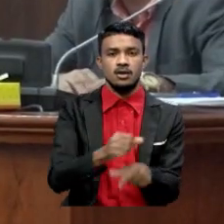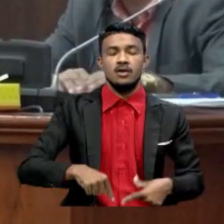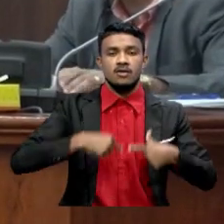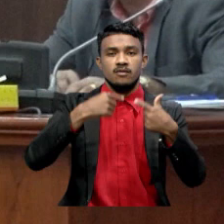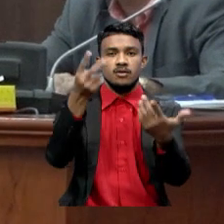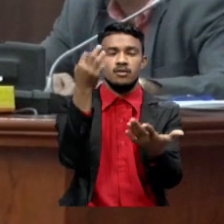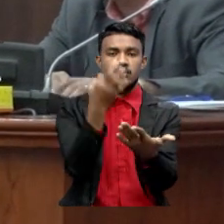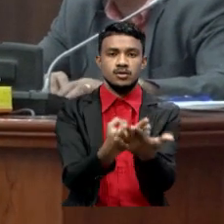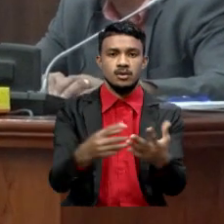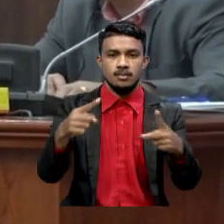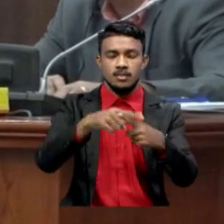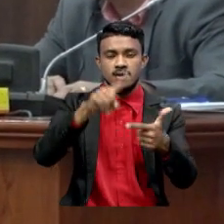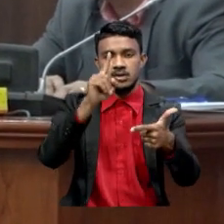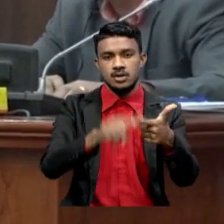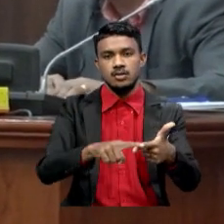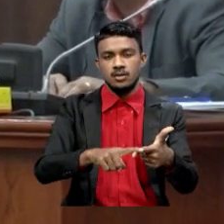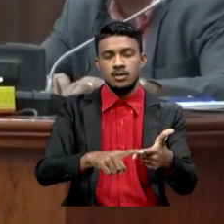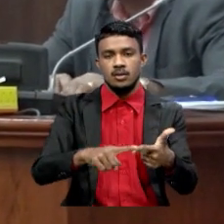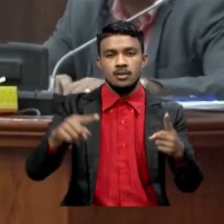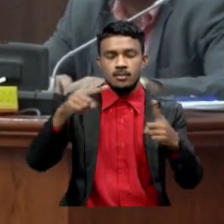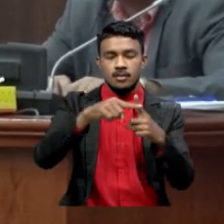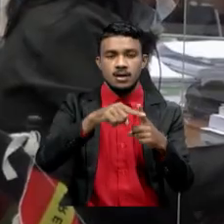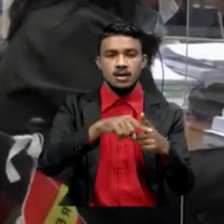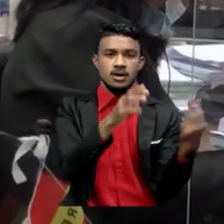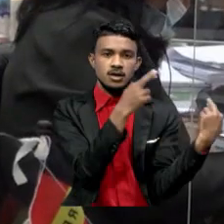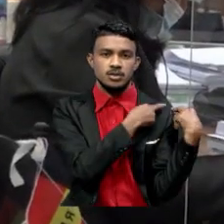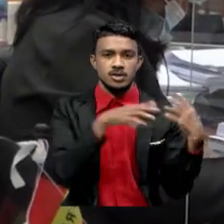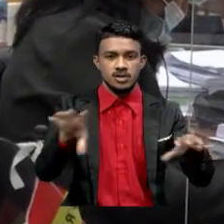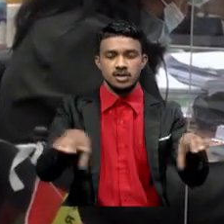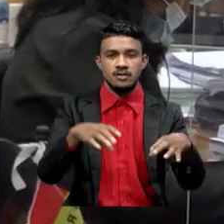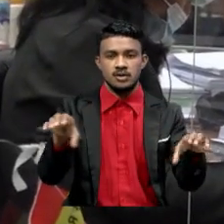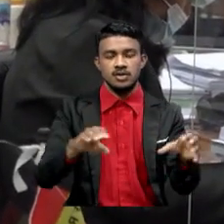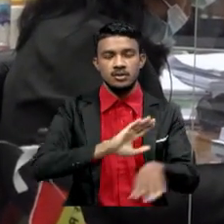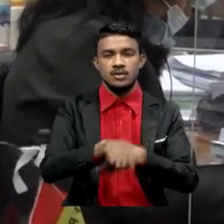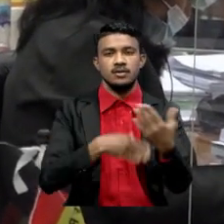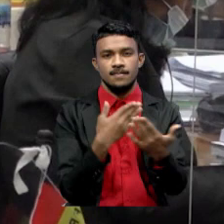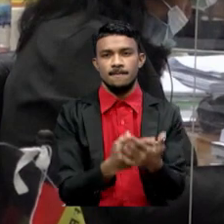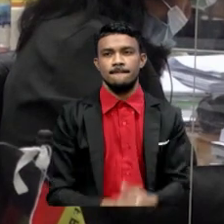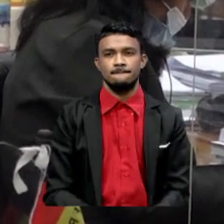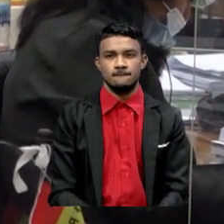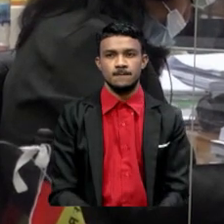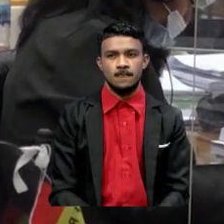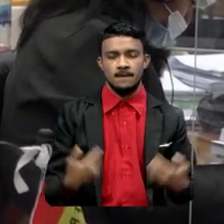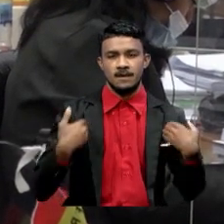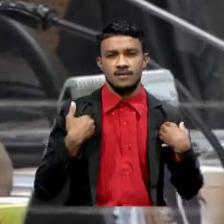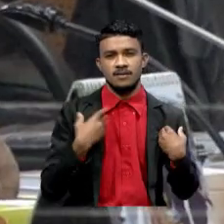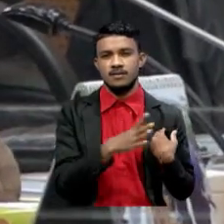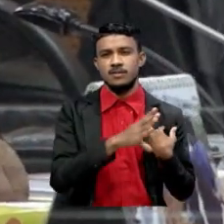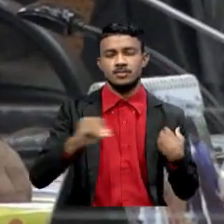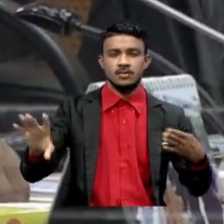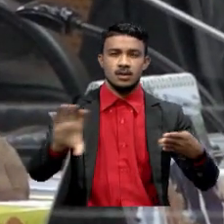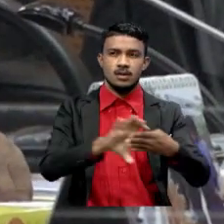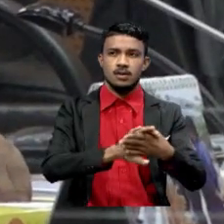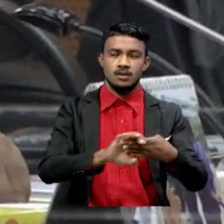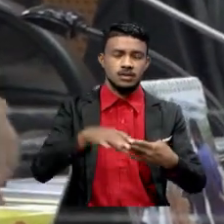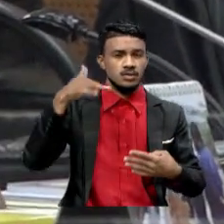pagamento fase da rua kniang ba responsável projeto comunitário Sira. Ia une contacto eleitoral semana